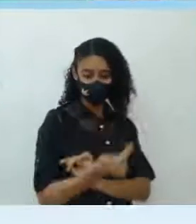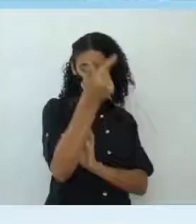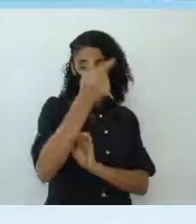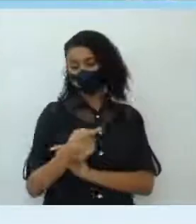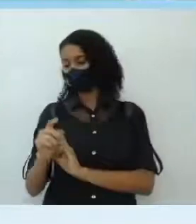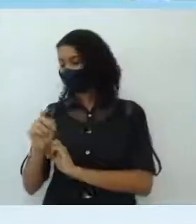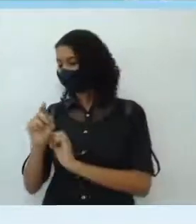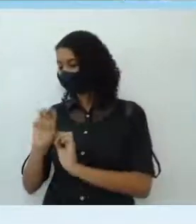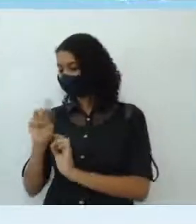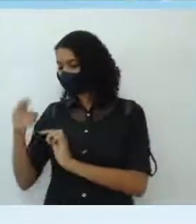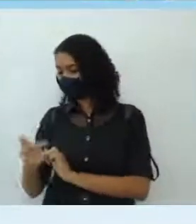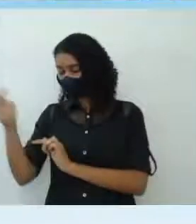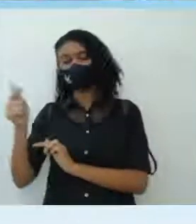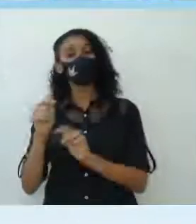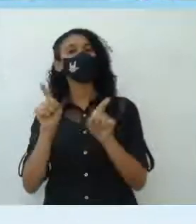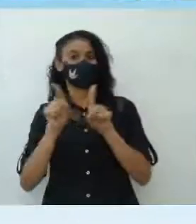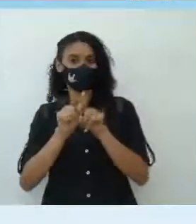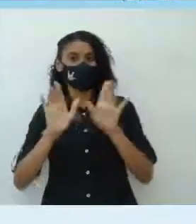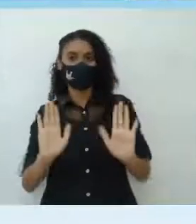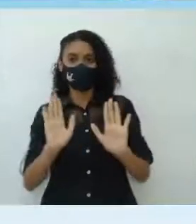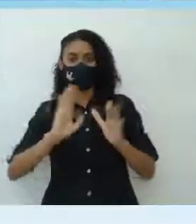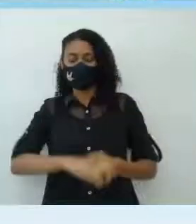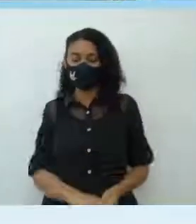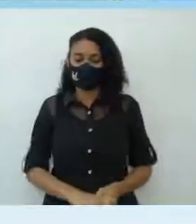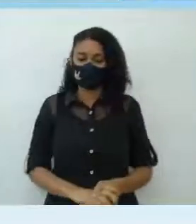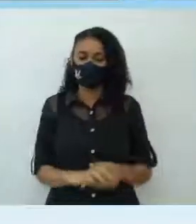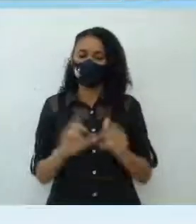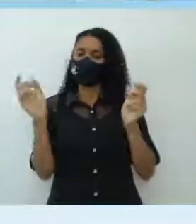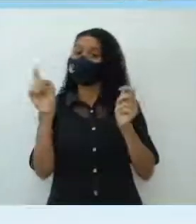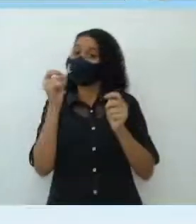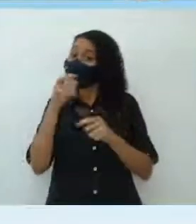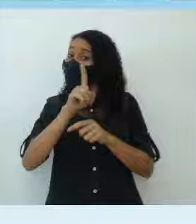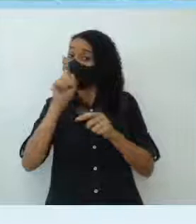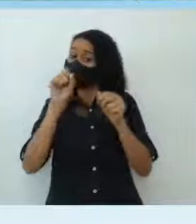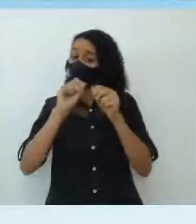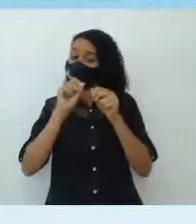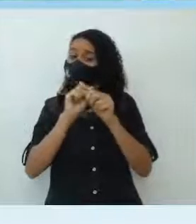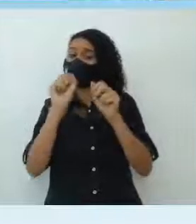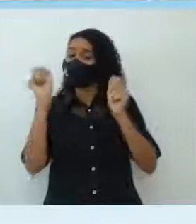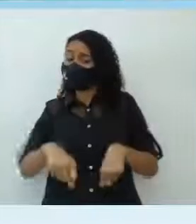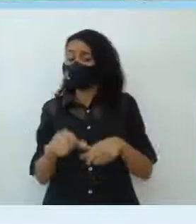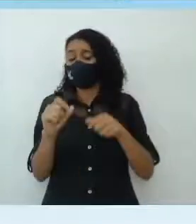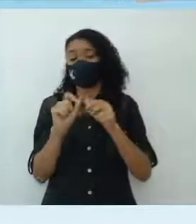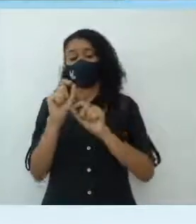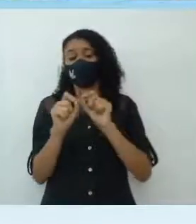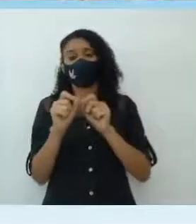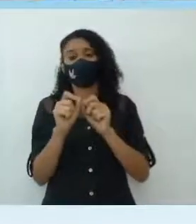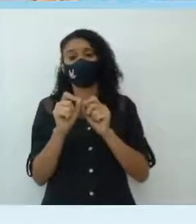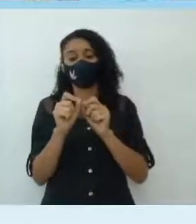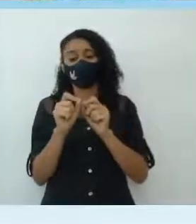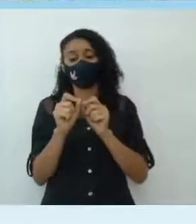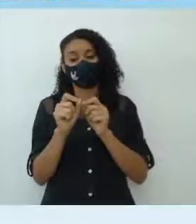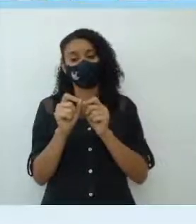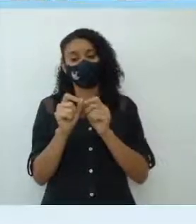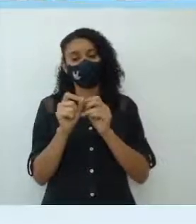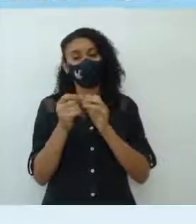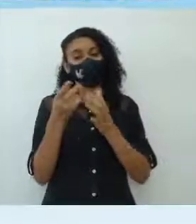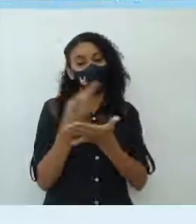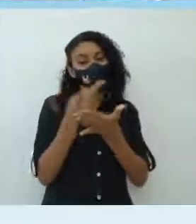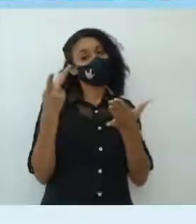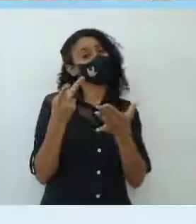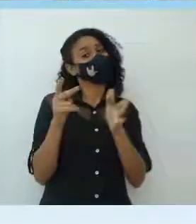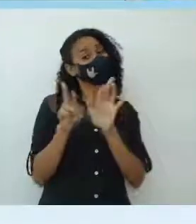triplico a do outro. Se eu não faço isto, eu posso impedir que a reação gere os mesmos produtos que eu